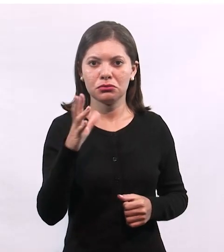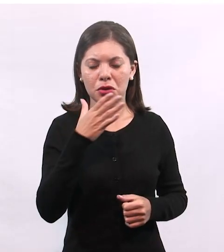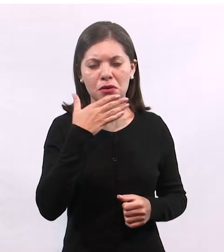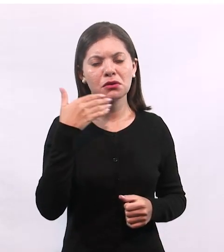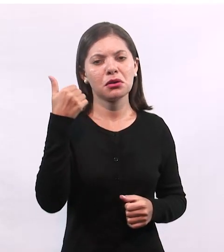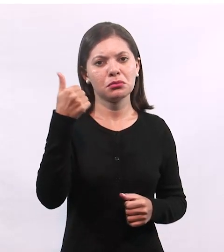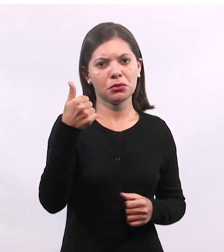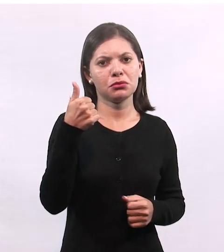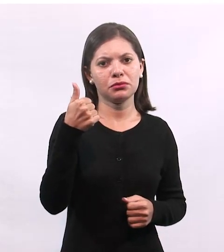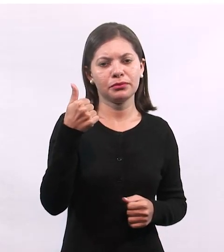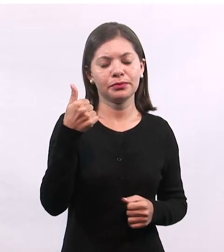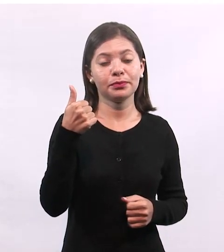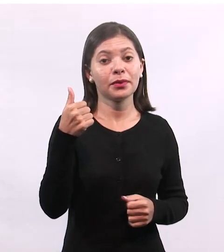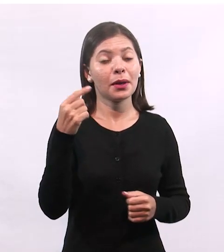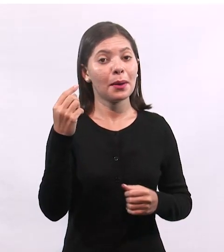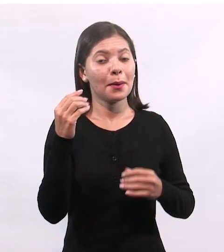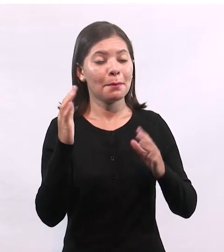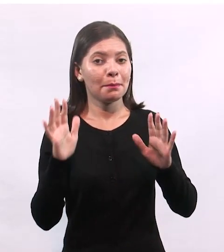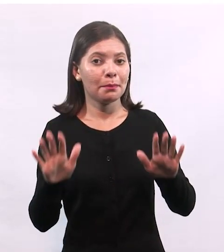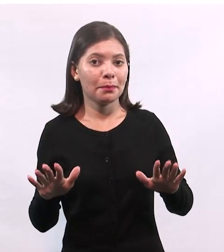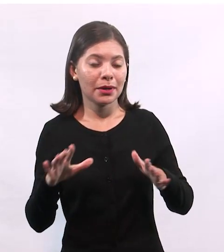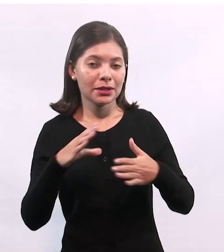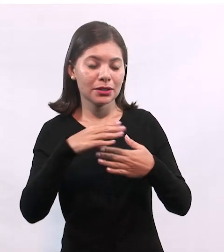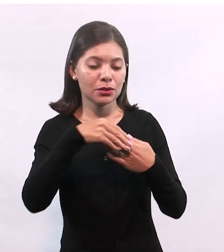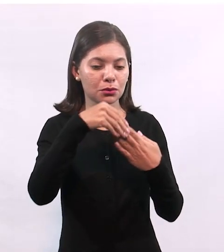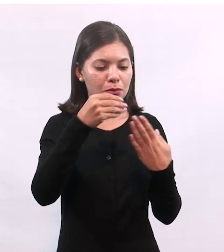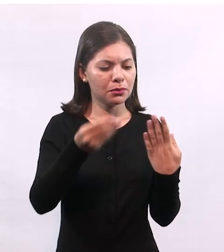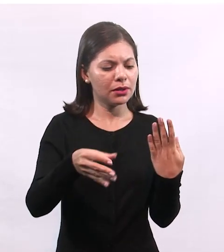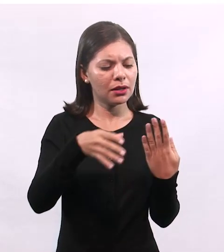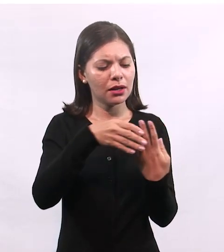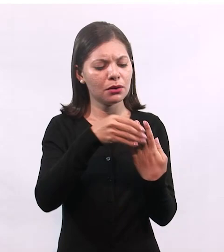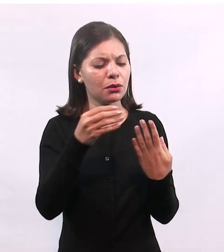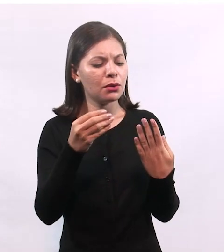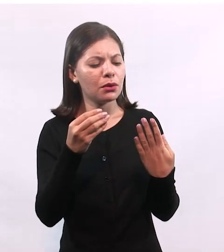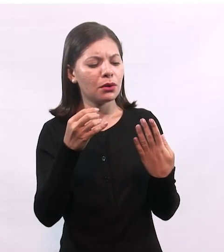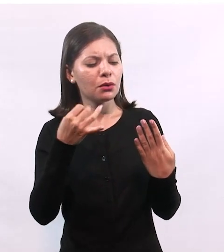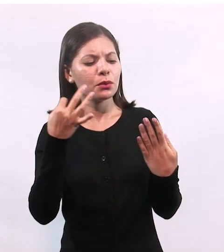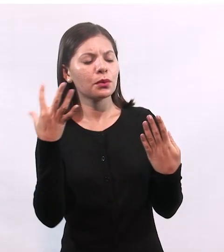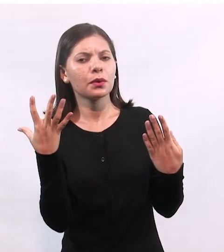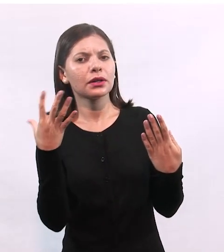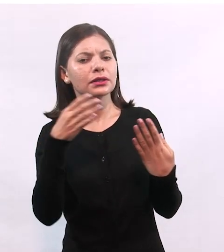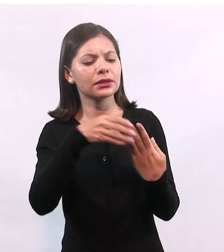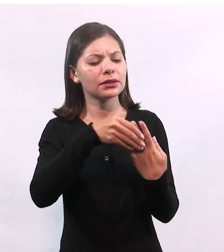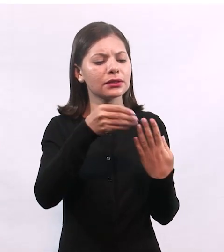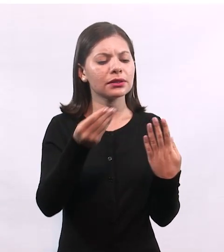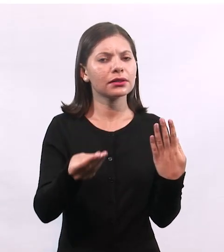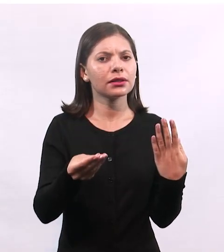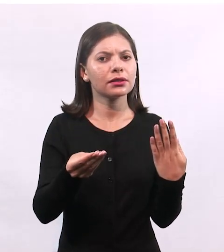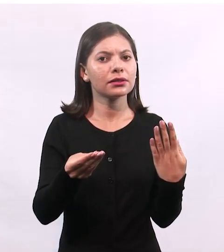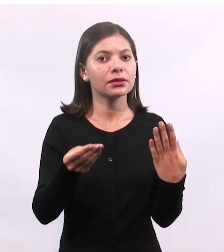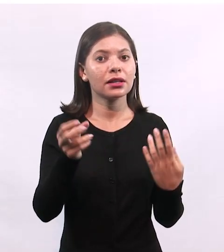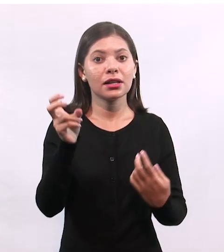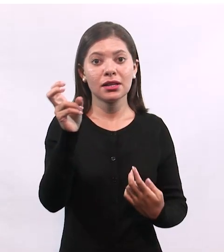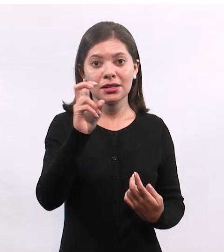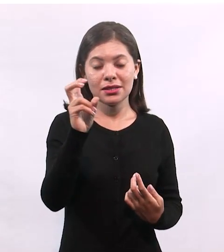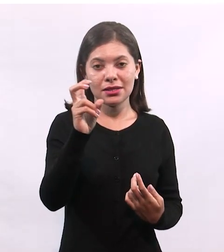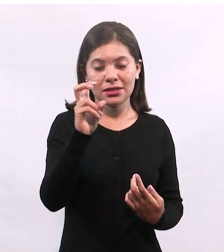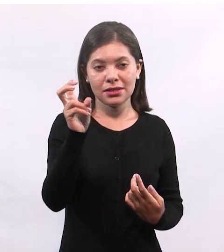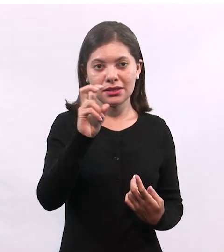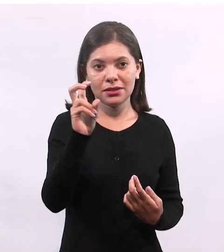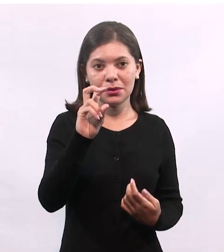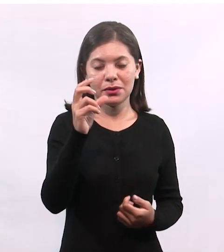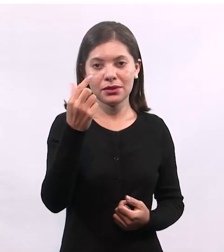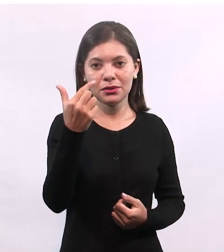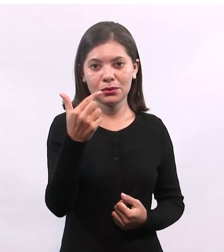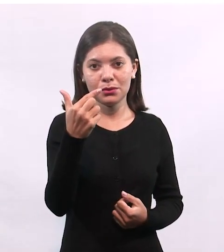favorável já no baralho eu tenho Quantas cartas para esse baralho 52